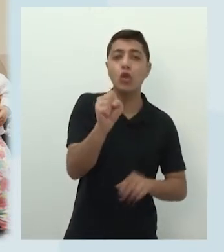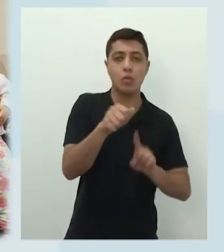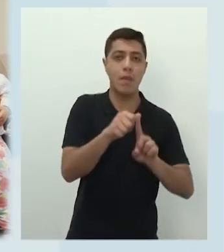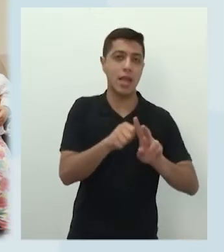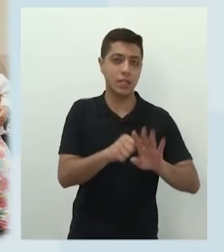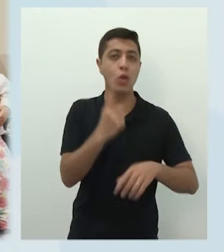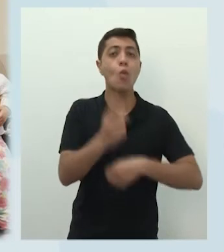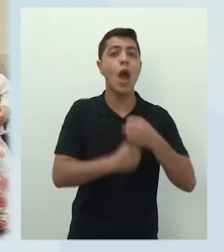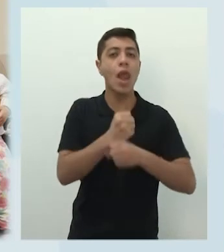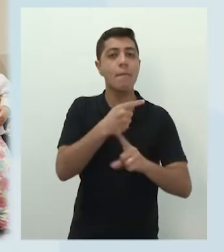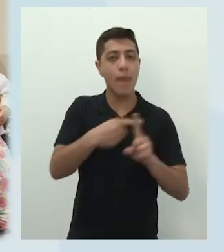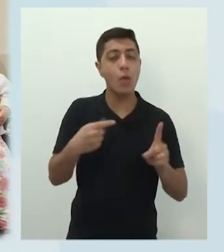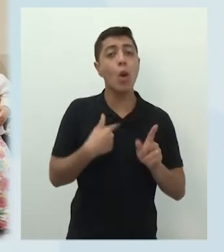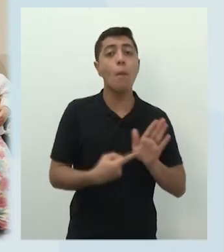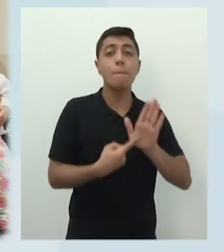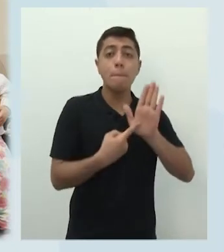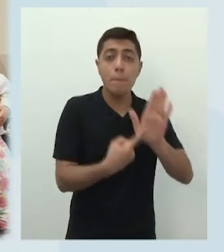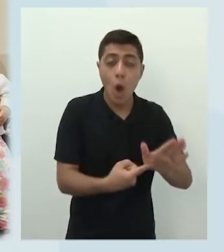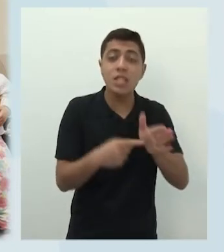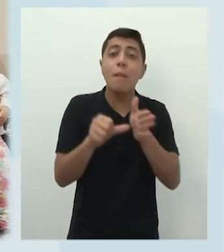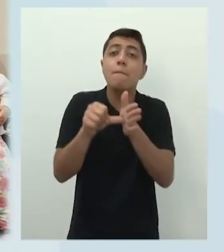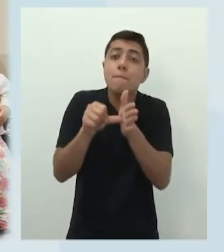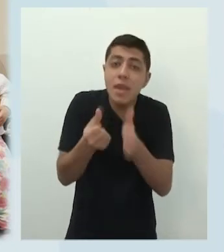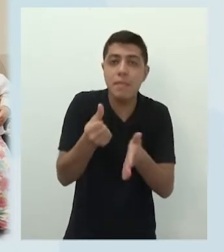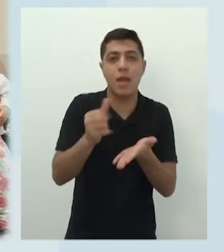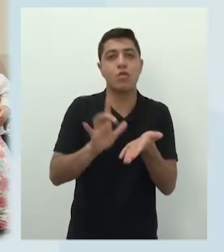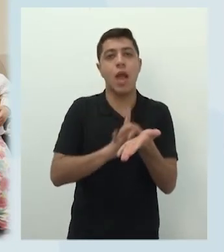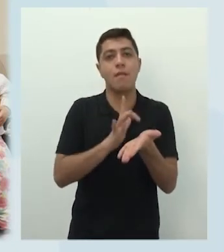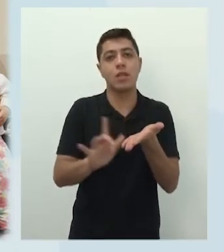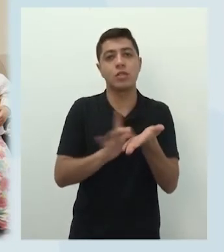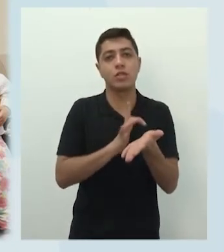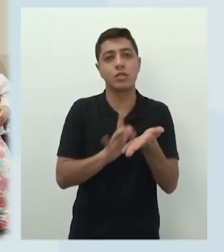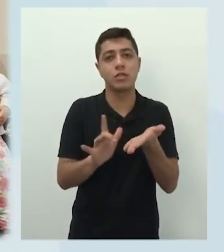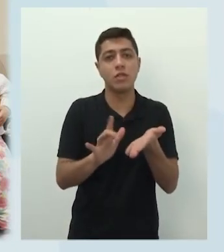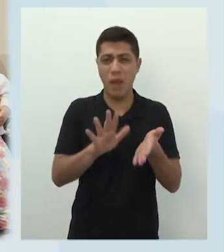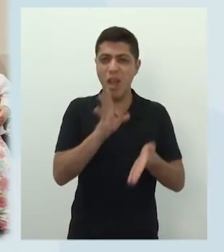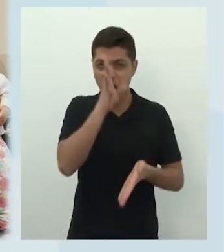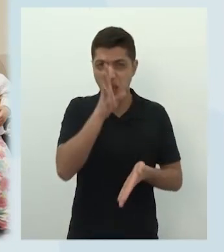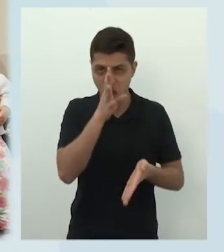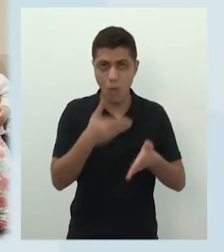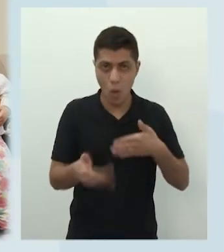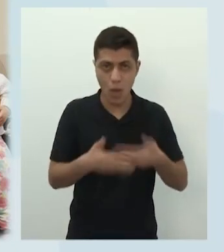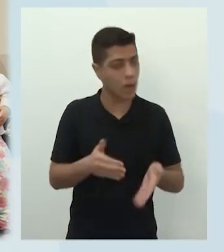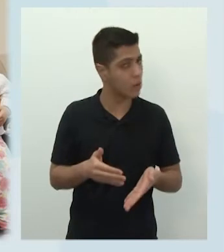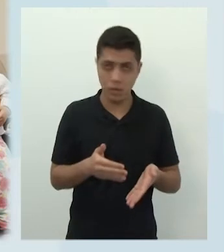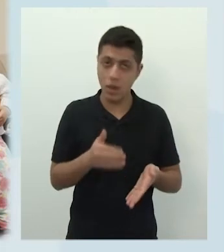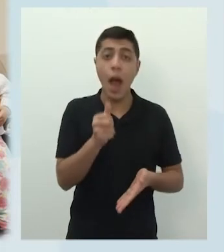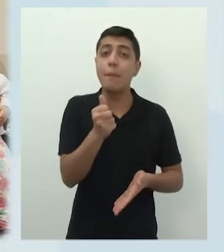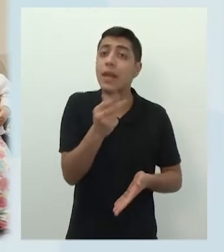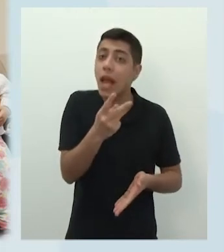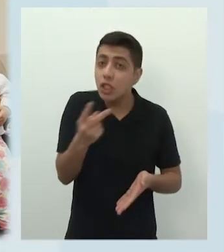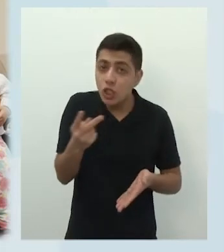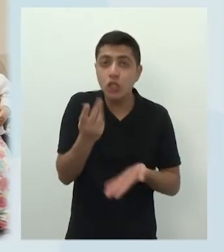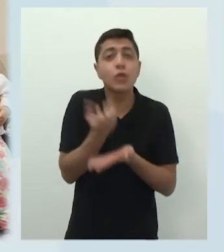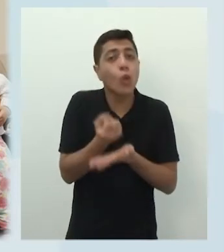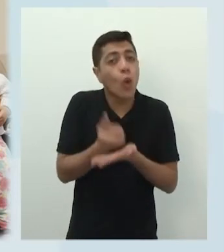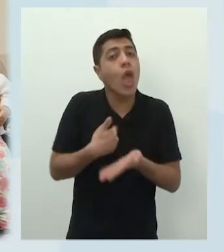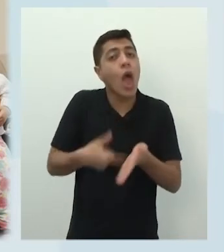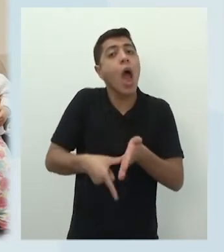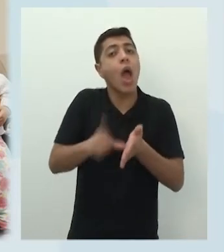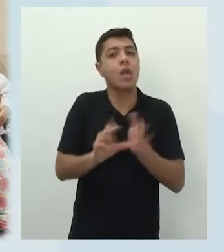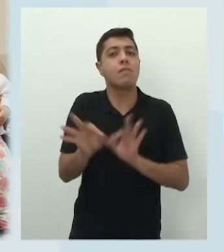alguns aplicativos muito bem selecionados para ela. Eu lembro que com 18 meses, a Eduarda rapidamente começa a